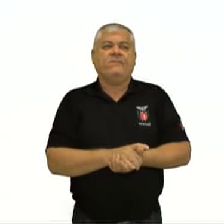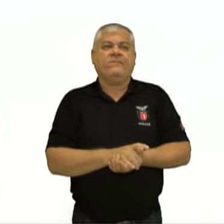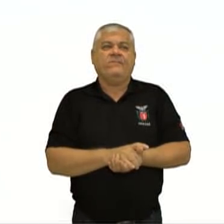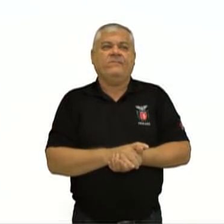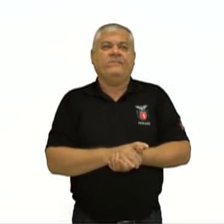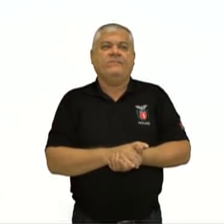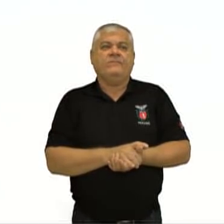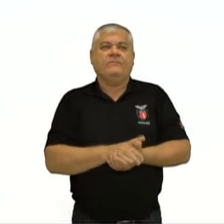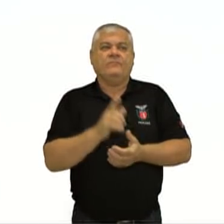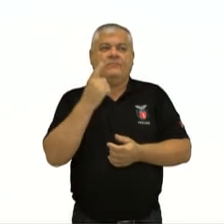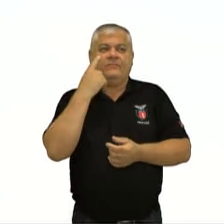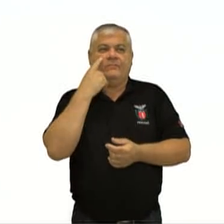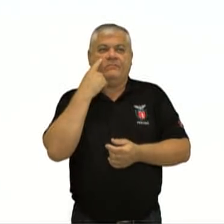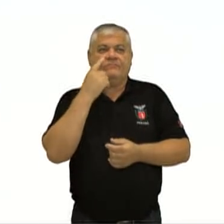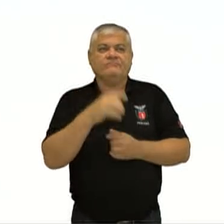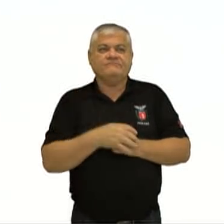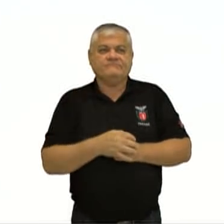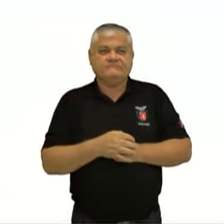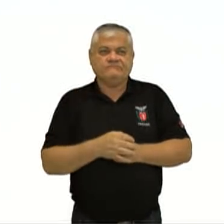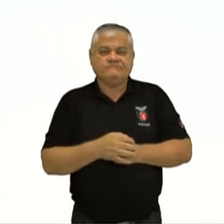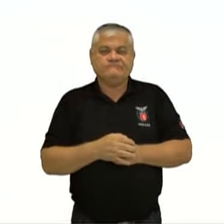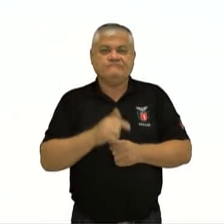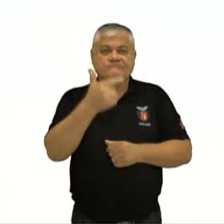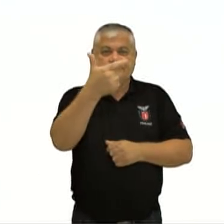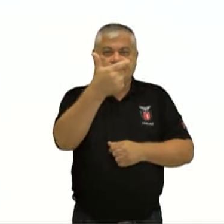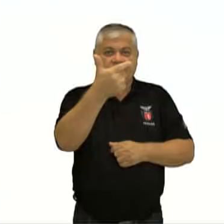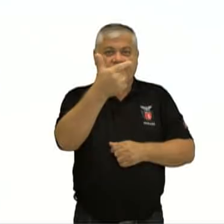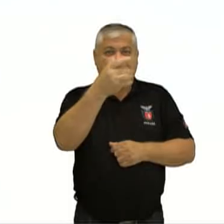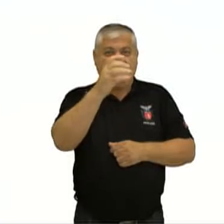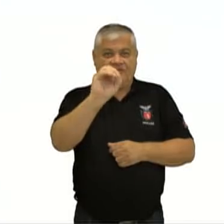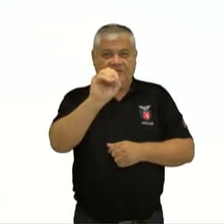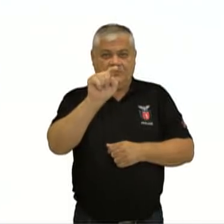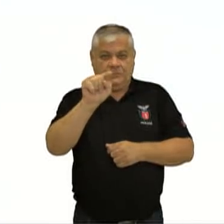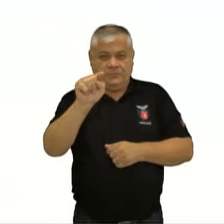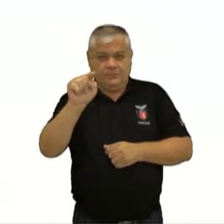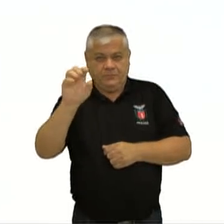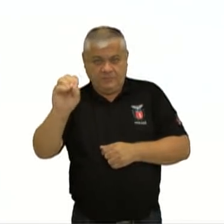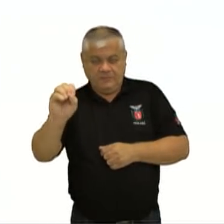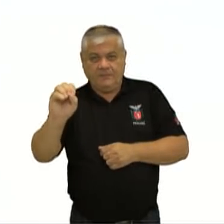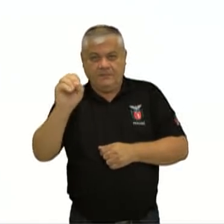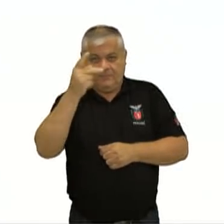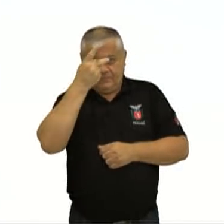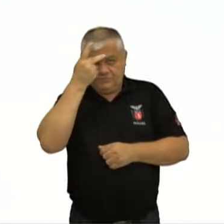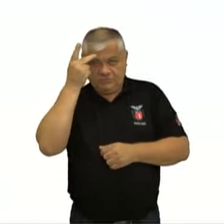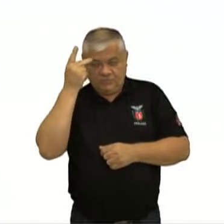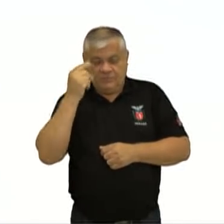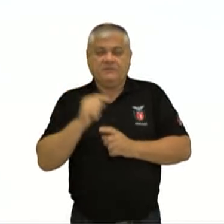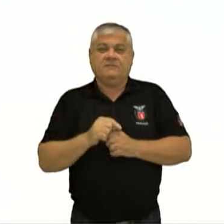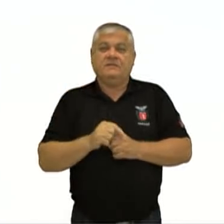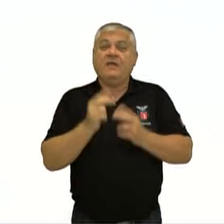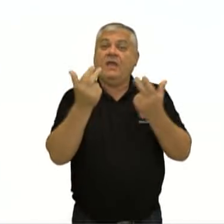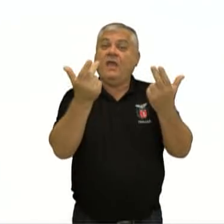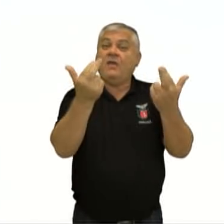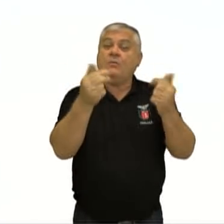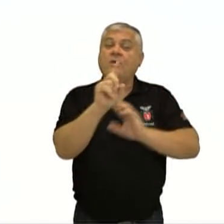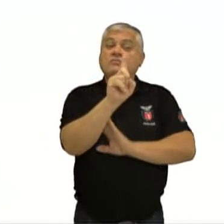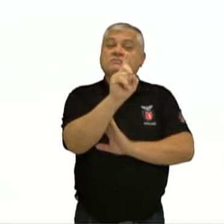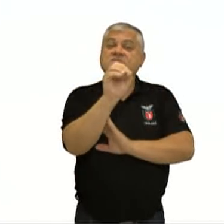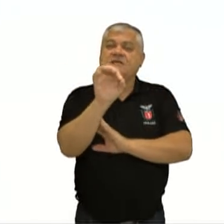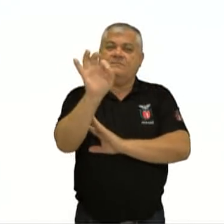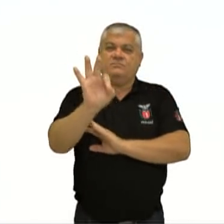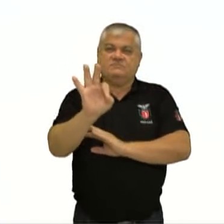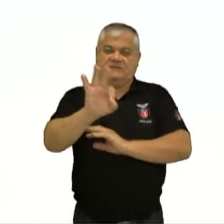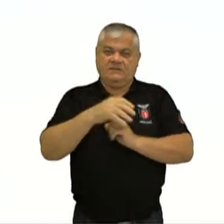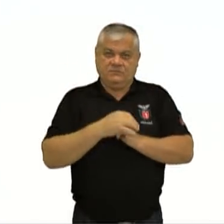Então, olha lá. Os 20 mil habitantes representam o total, ou seja, 100%. Então, sempre que a gente